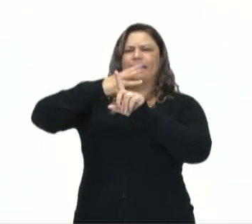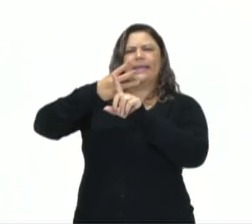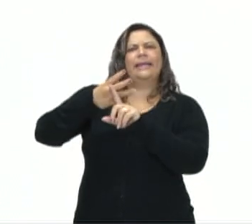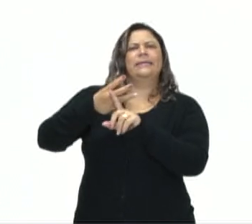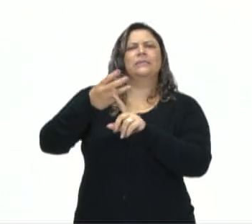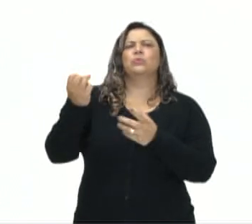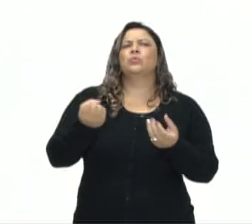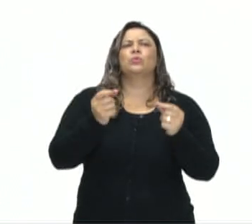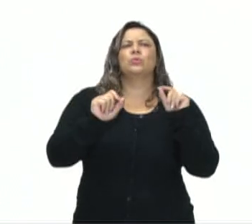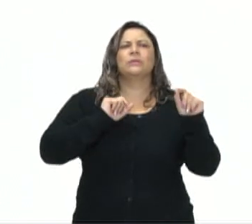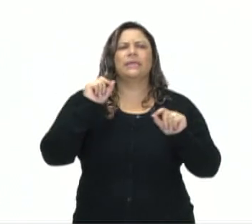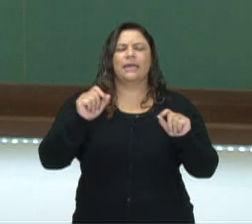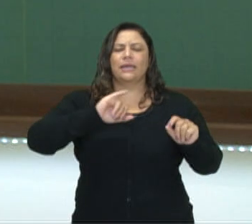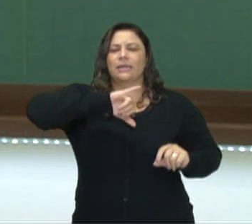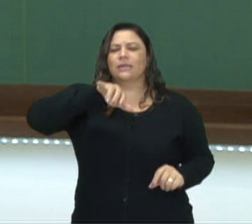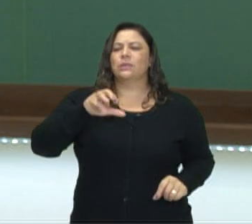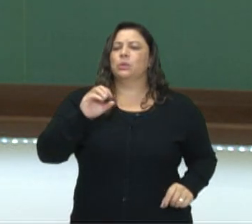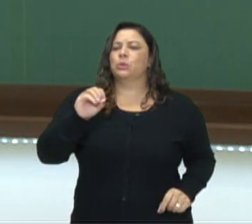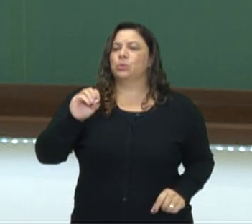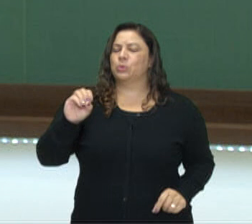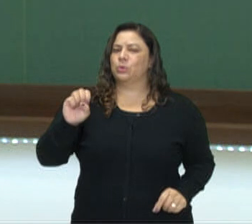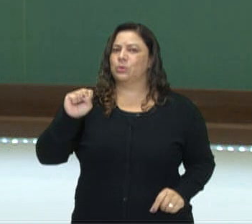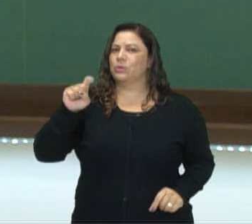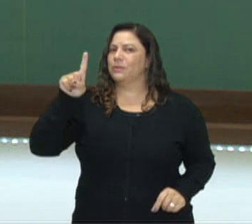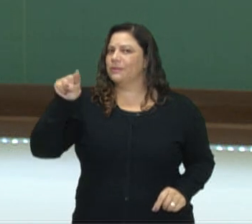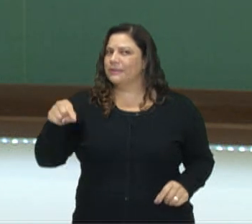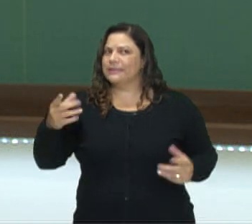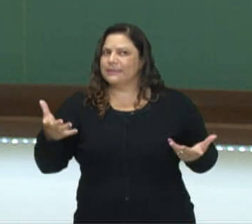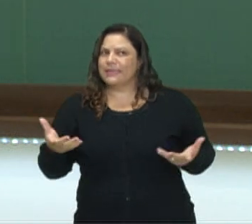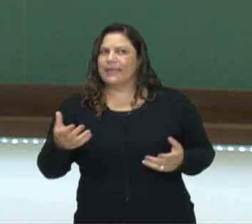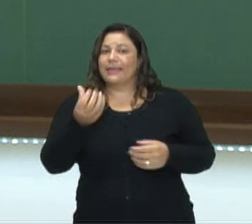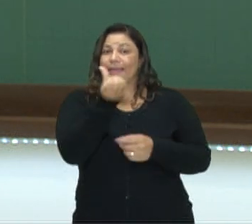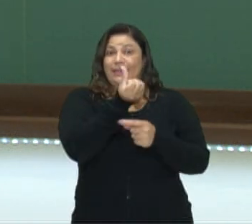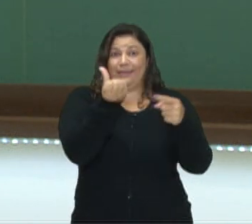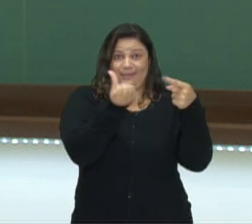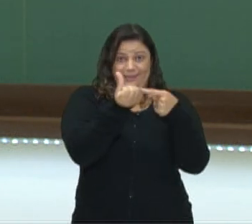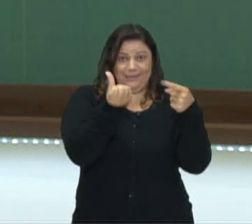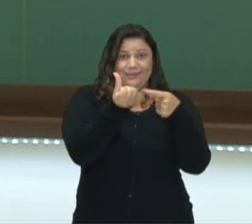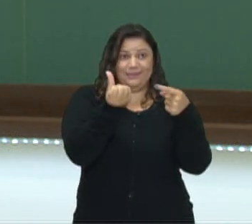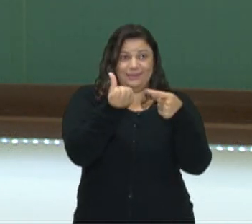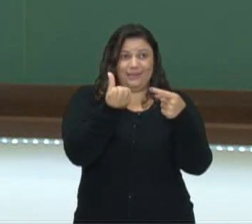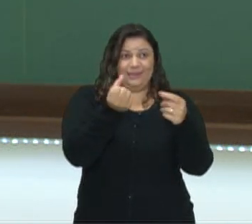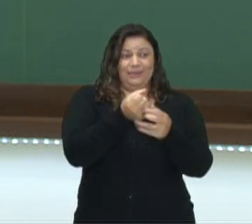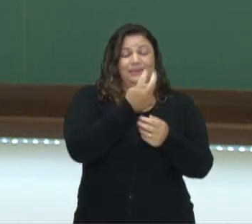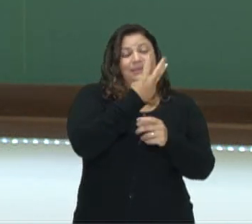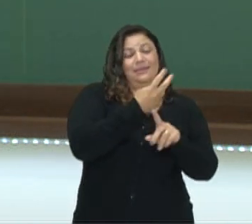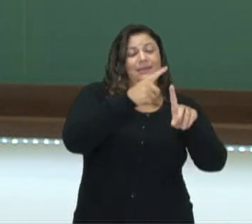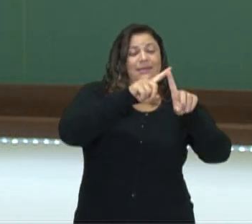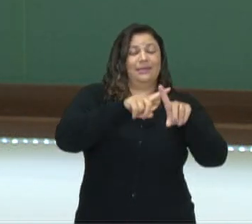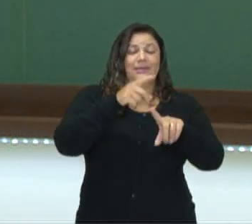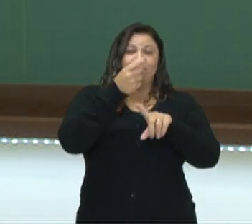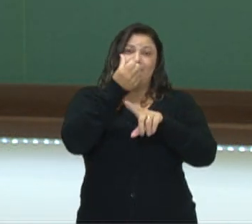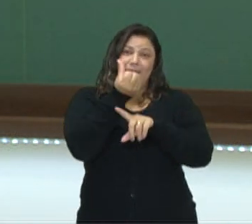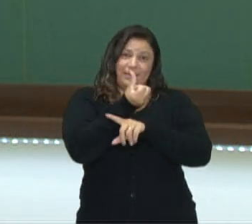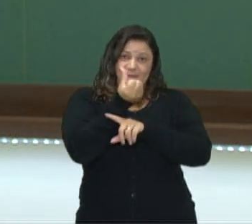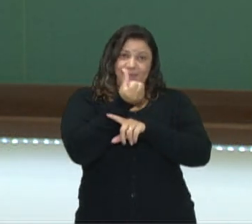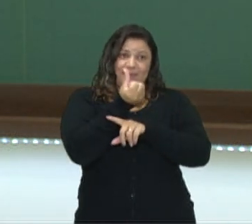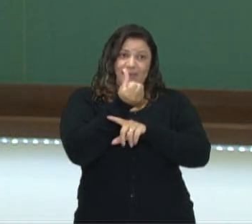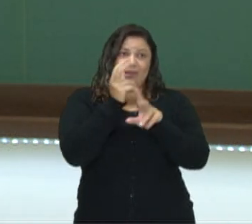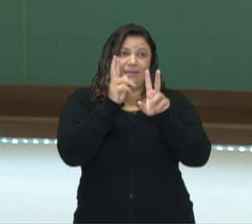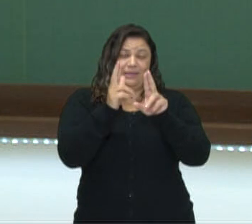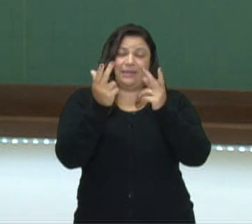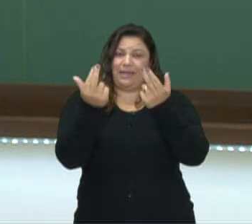valor? Do valor de José. Se José tem 6 miniaturas, então 3 vezes 6 é o mesmo que eu